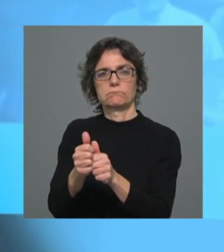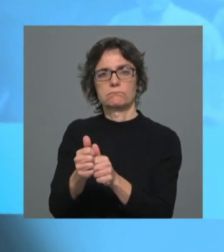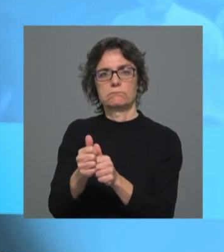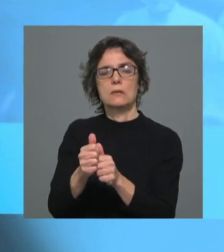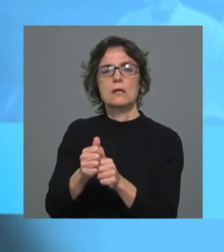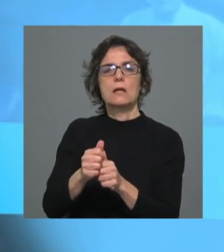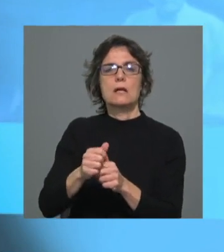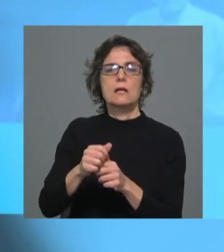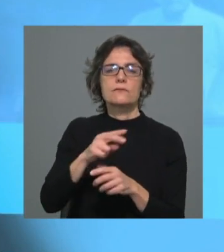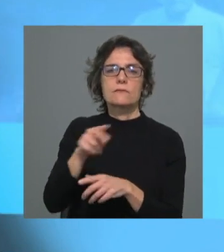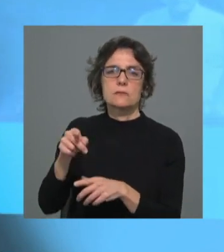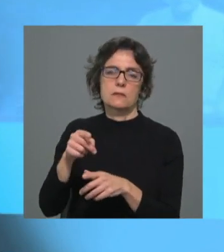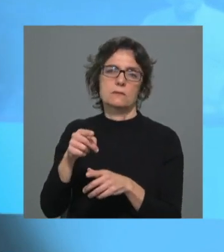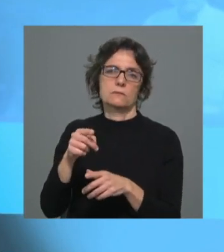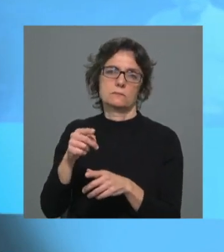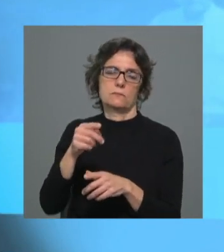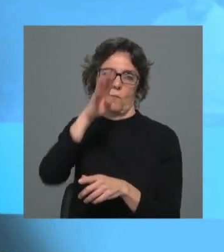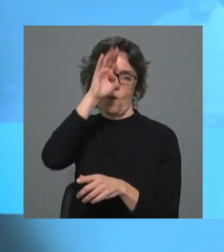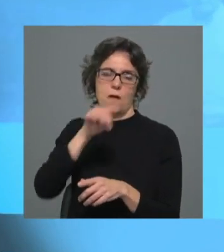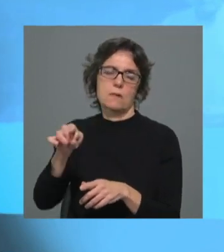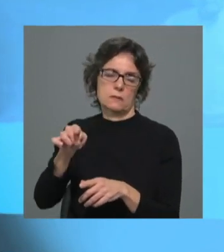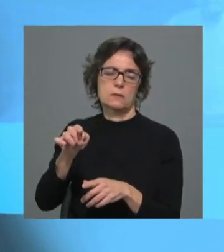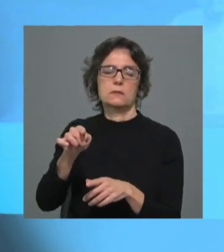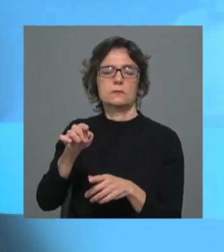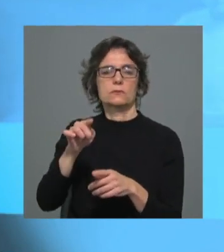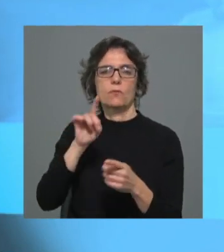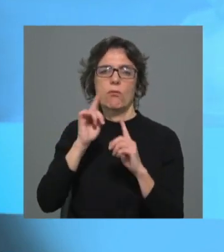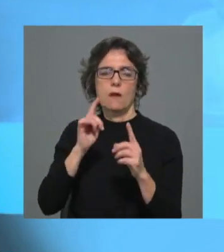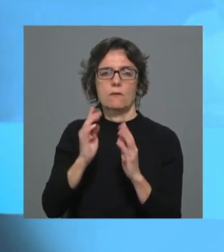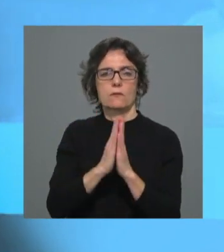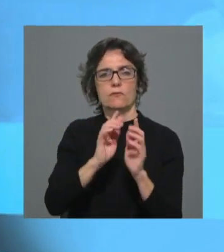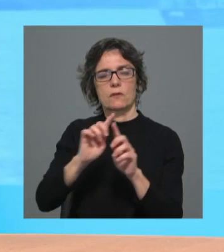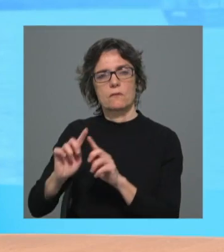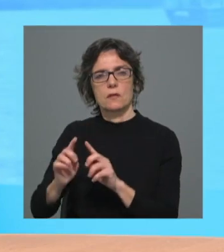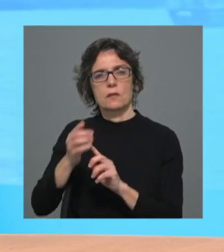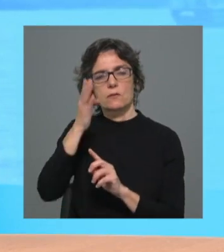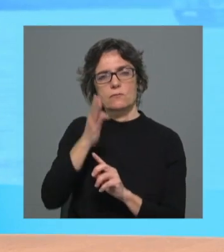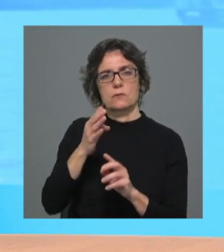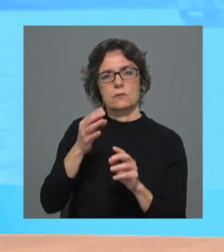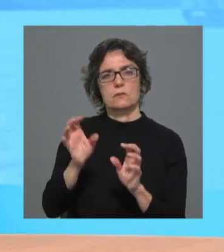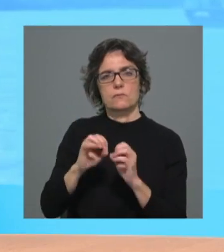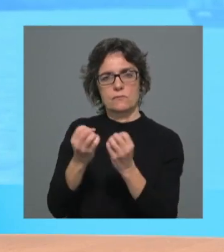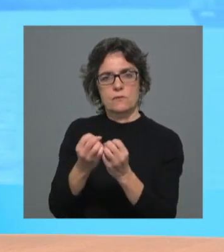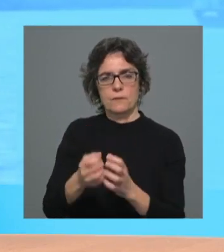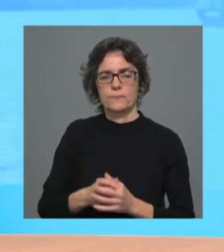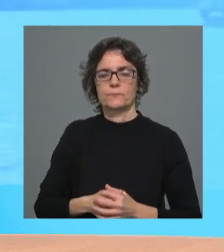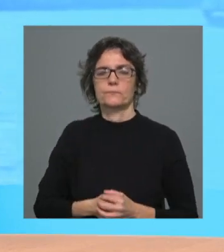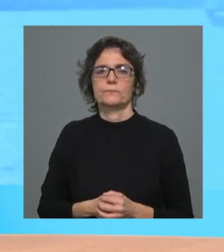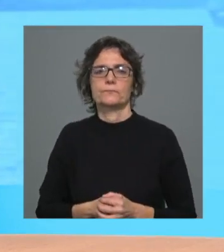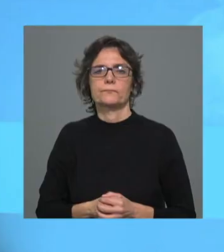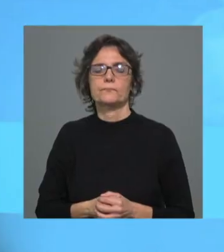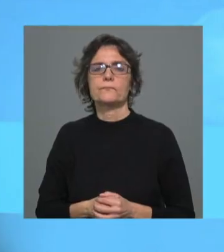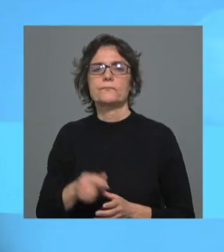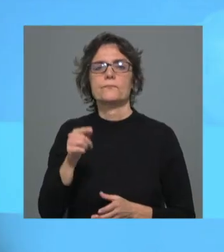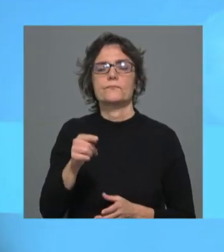em apelos de justiça social e de diálogo interreligioso. Otávio, obrigado por estares aqui uma vez mais entre